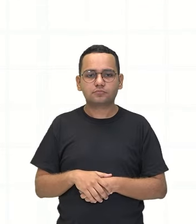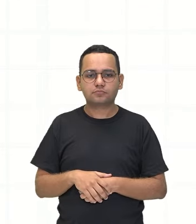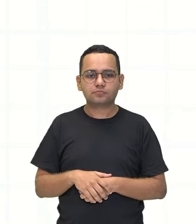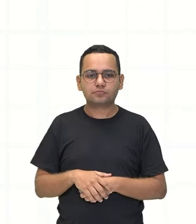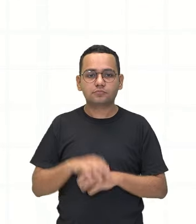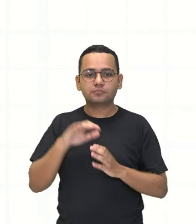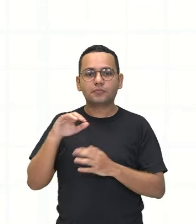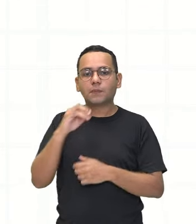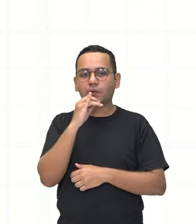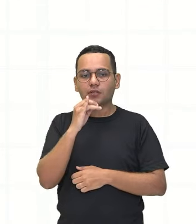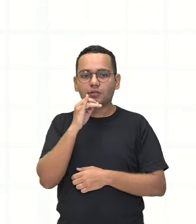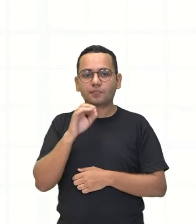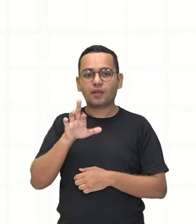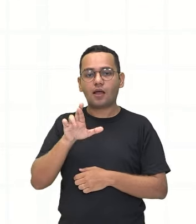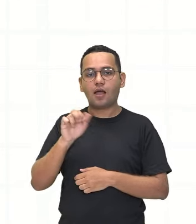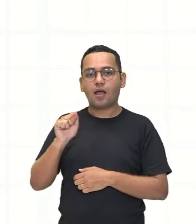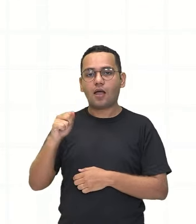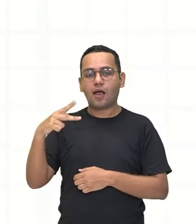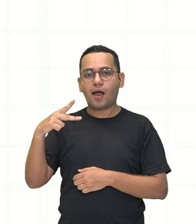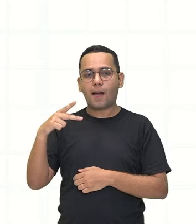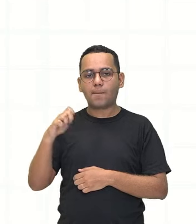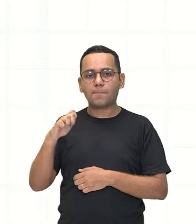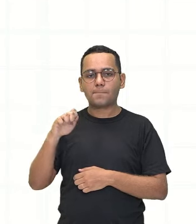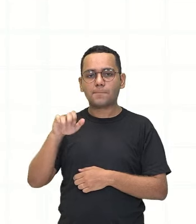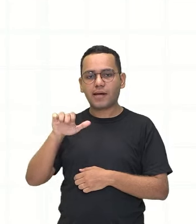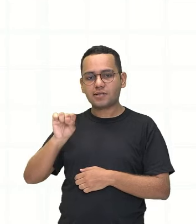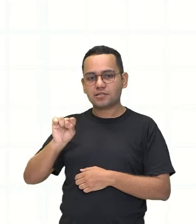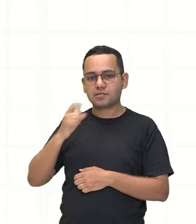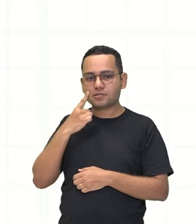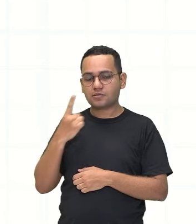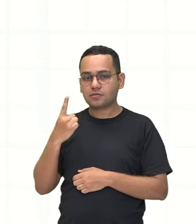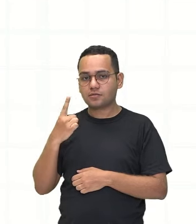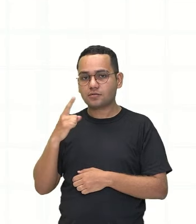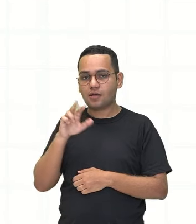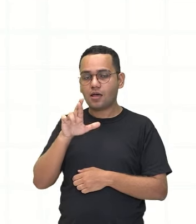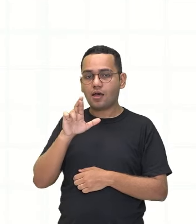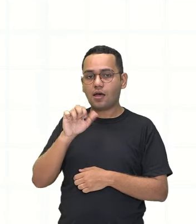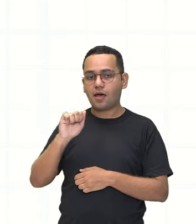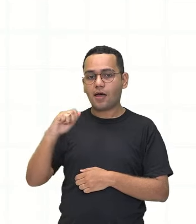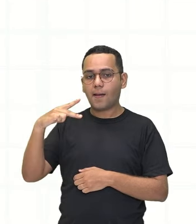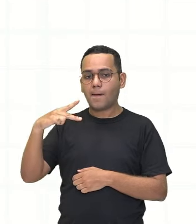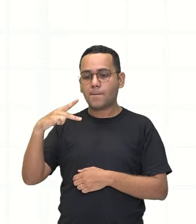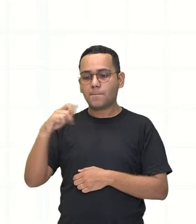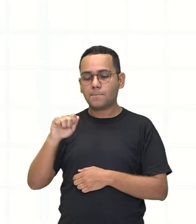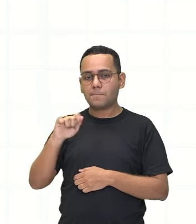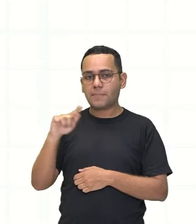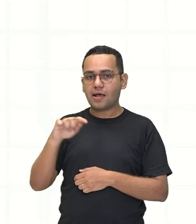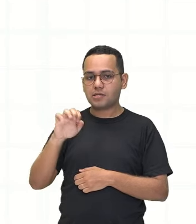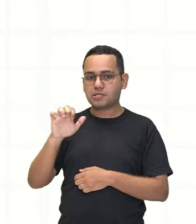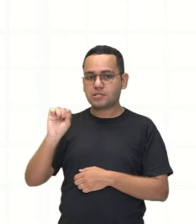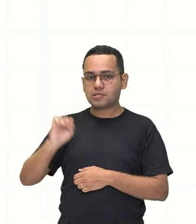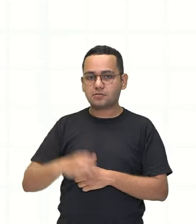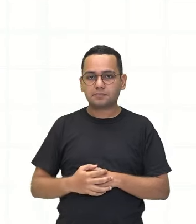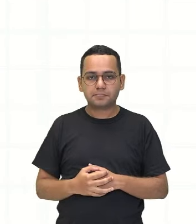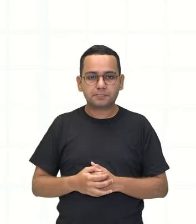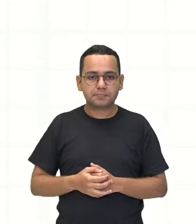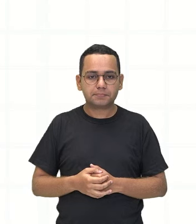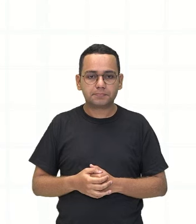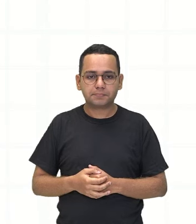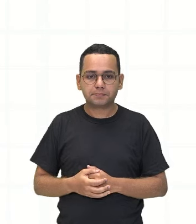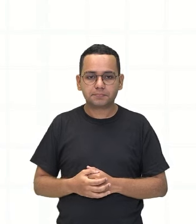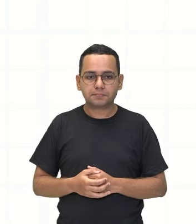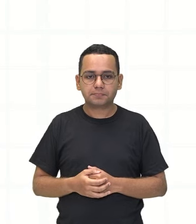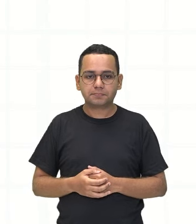Rapaz, eu vou acrescentar o quê? O ES aqui, ó. Peraí, que esse S tá esquisito. Peraí.